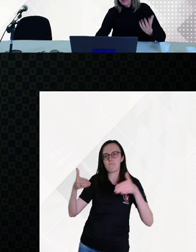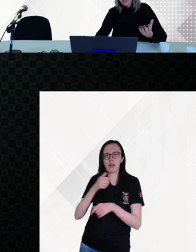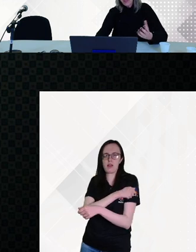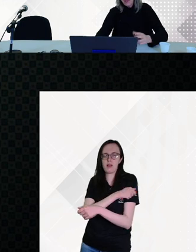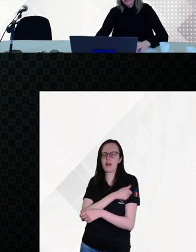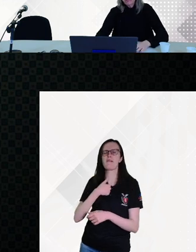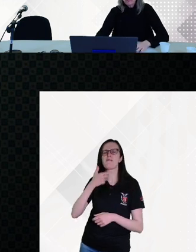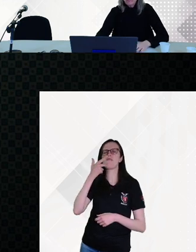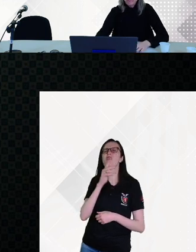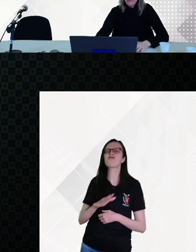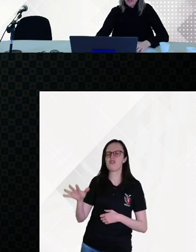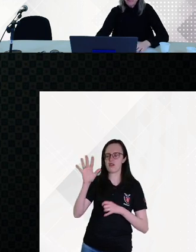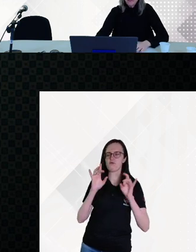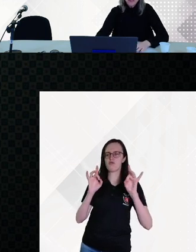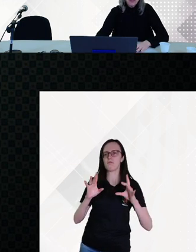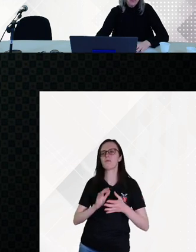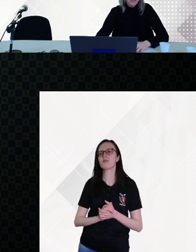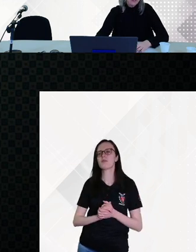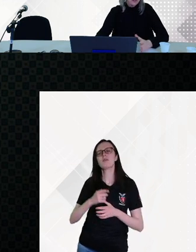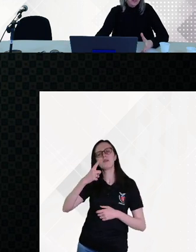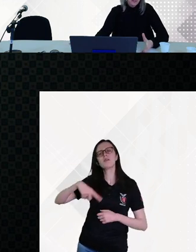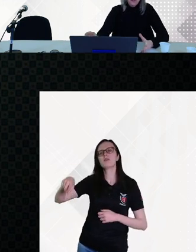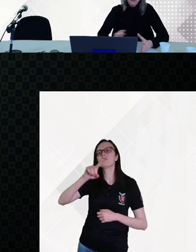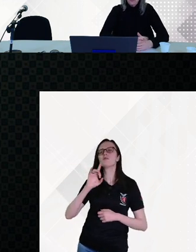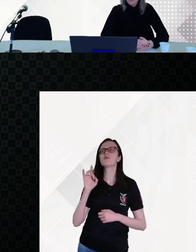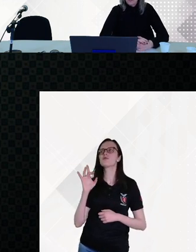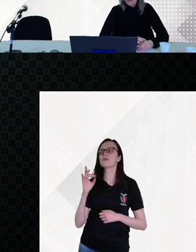falando de uma forma geral, para vocês apenas